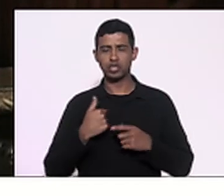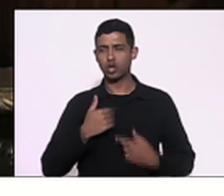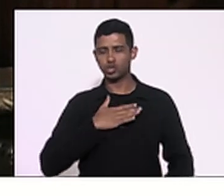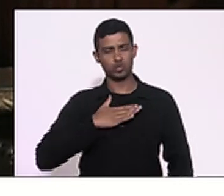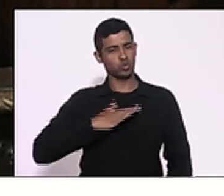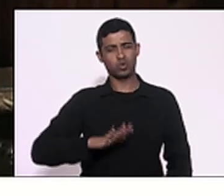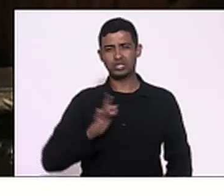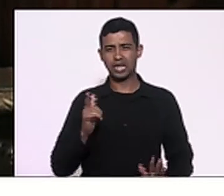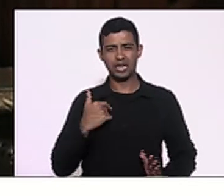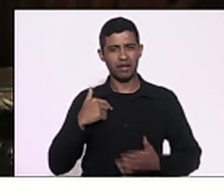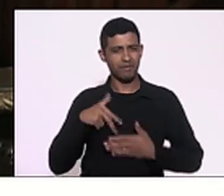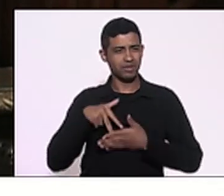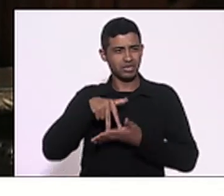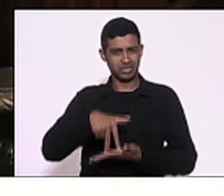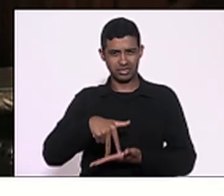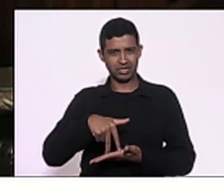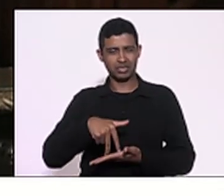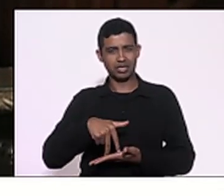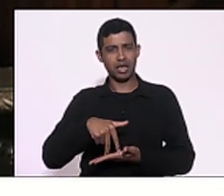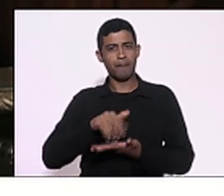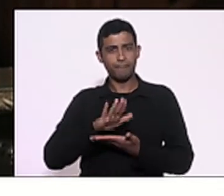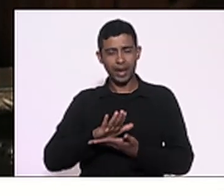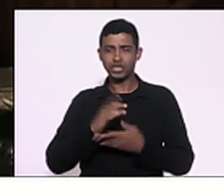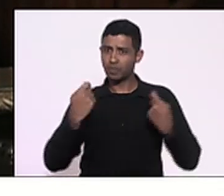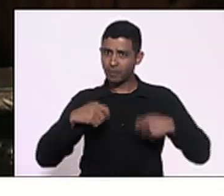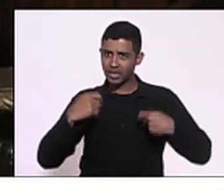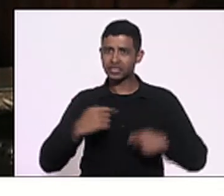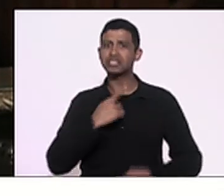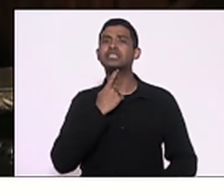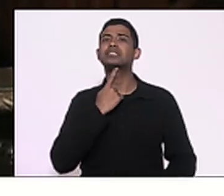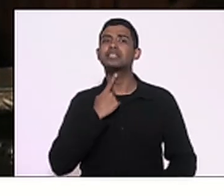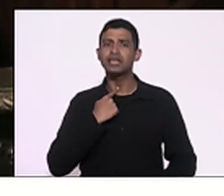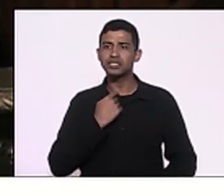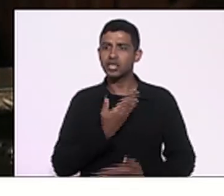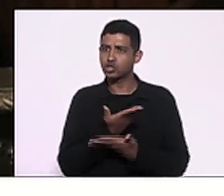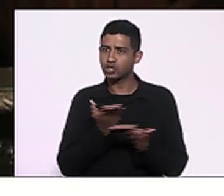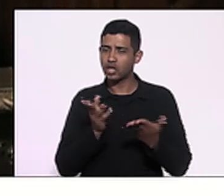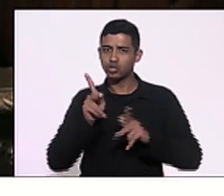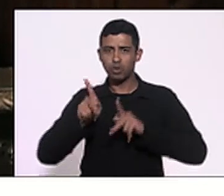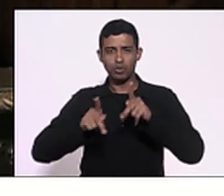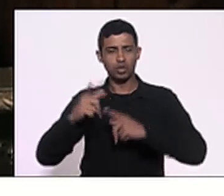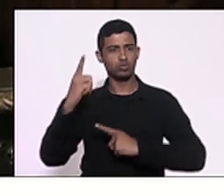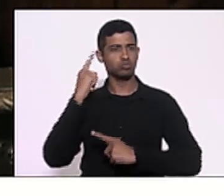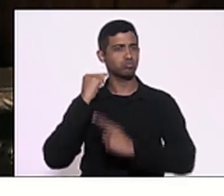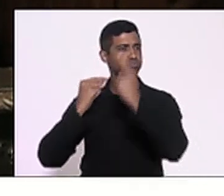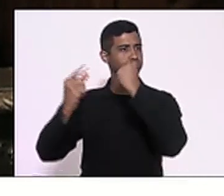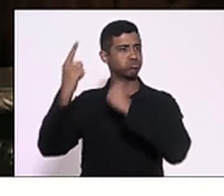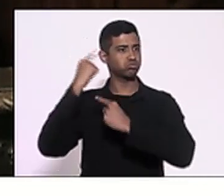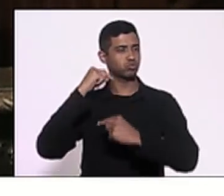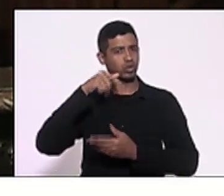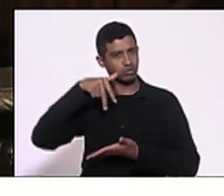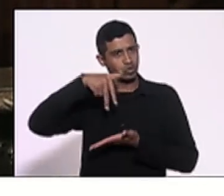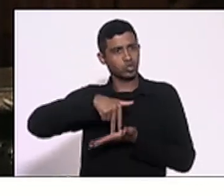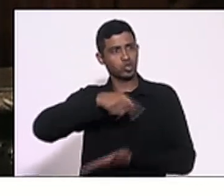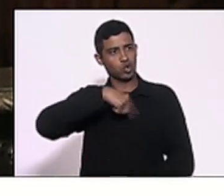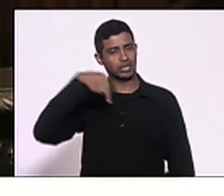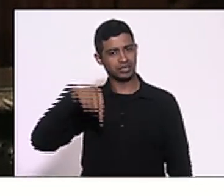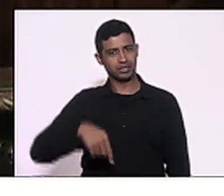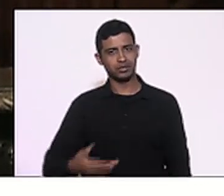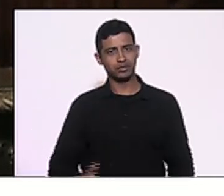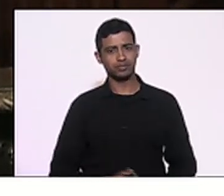indicação do ministro e do presidente, que indicaram o derrotado na eleição. Na Unirio, pela